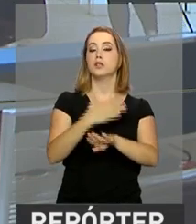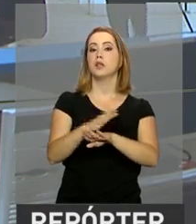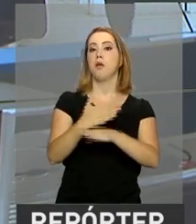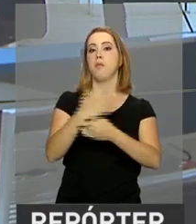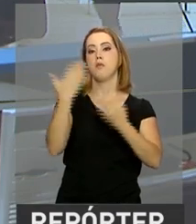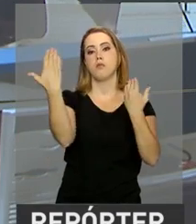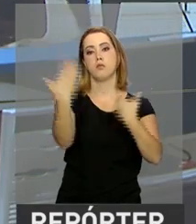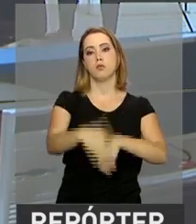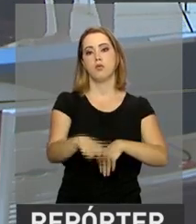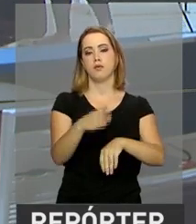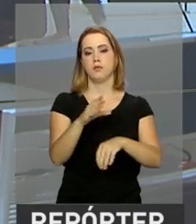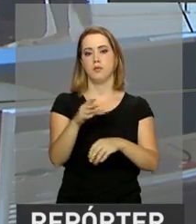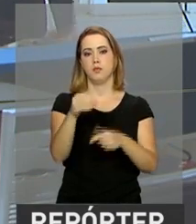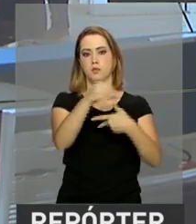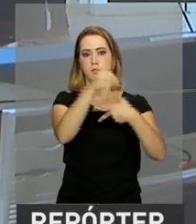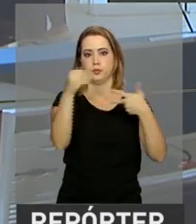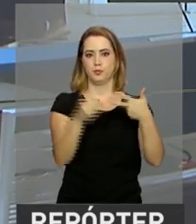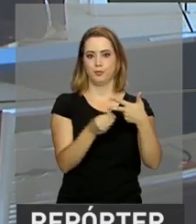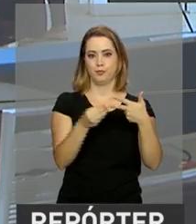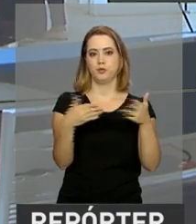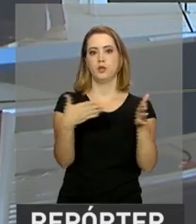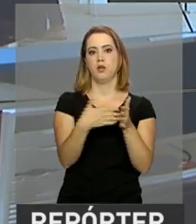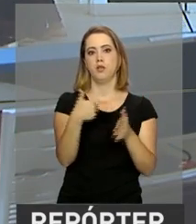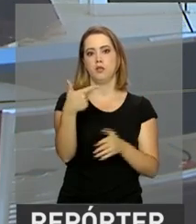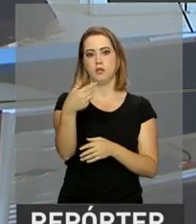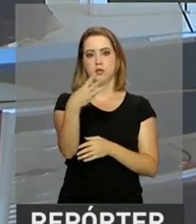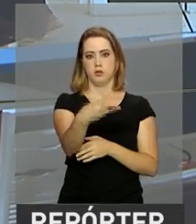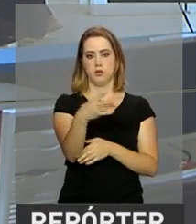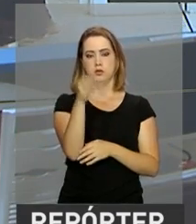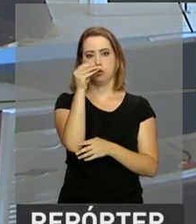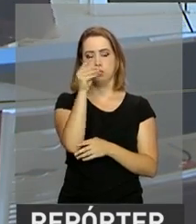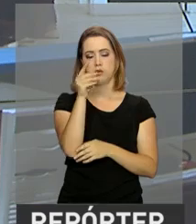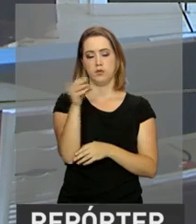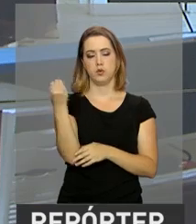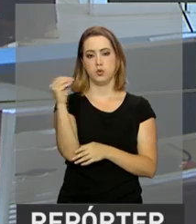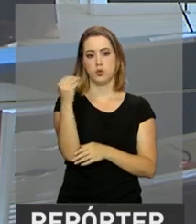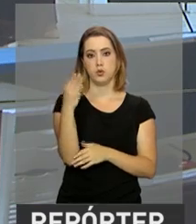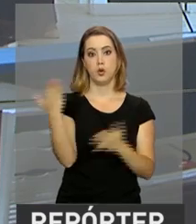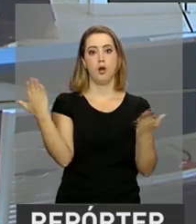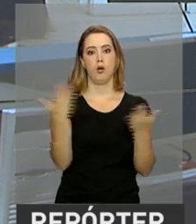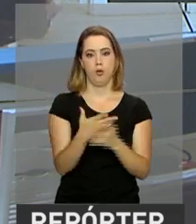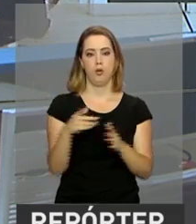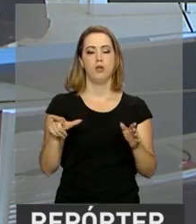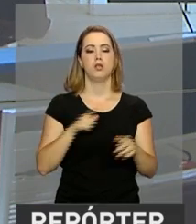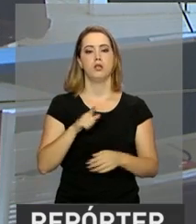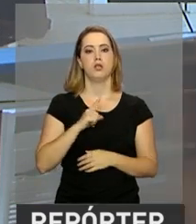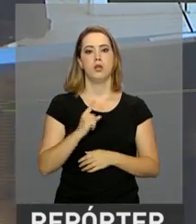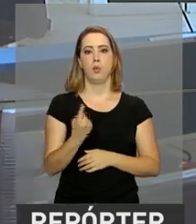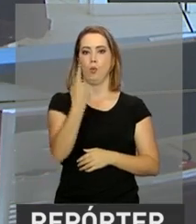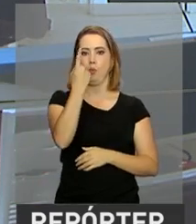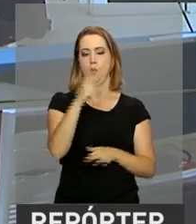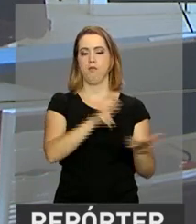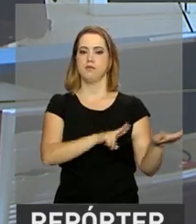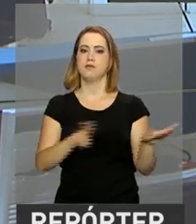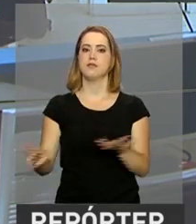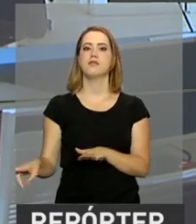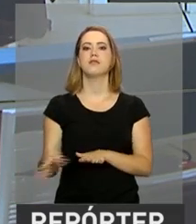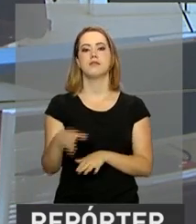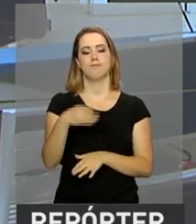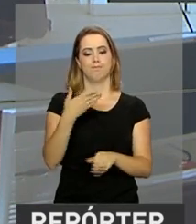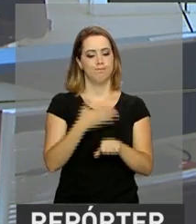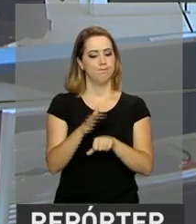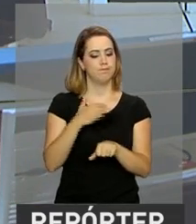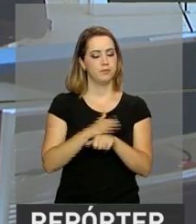para o dia 23 de outubro as provas ficariam disponíveis somente até o último domingo agora os Estudantes têm mais uma semana para testar os